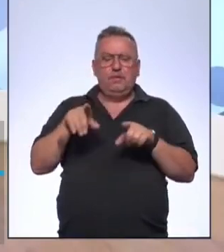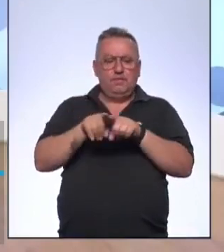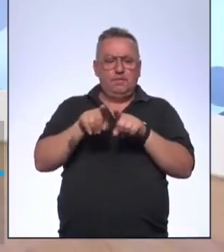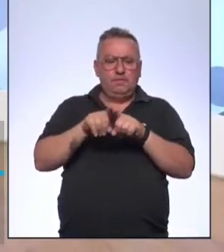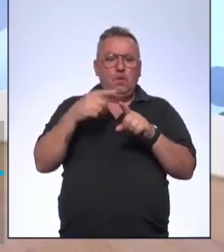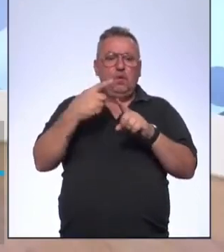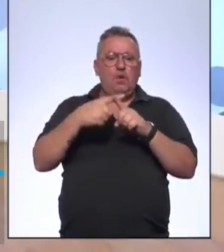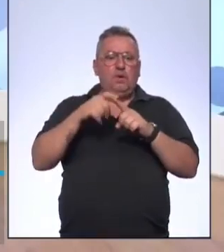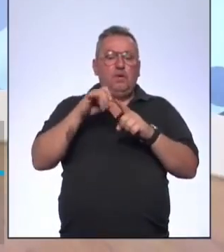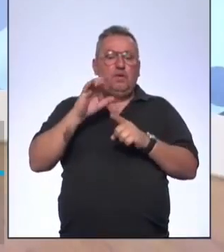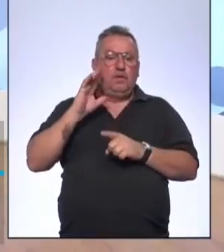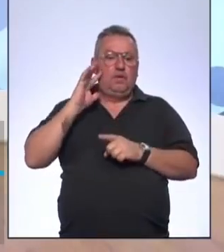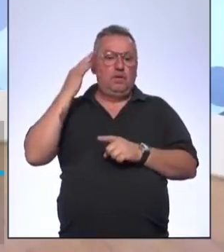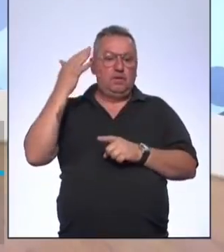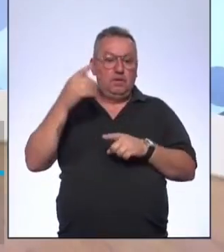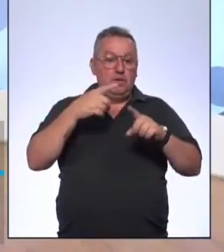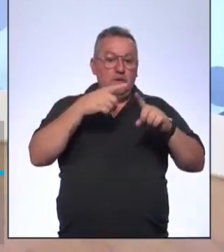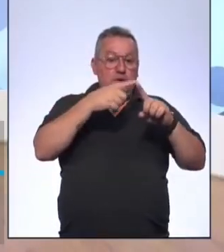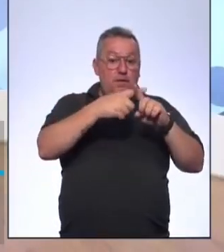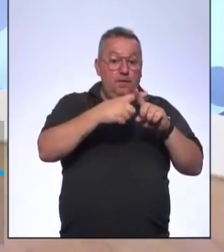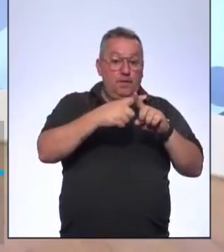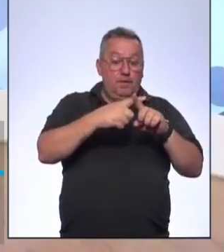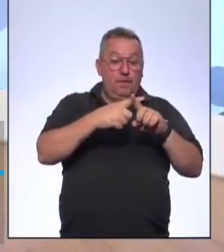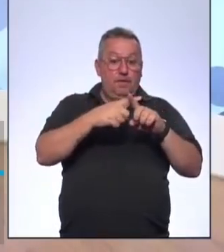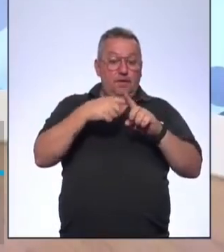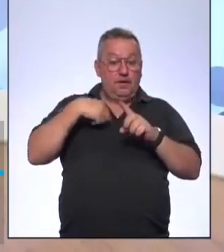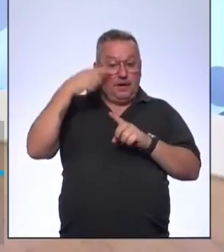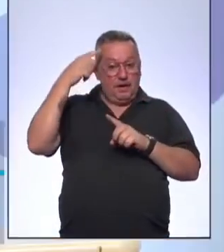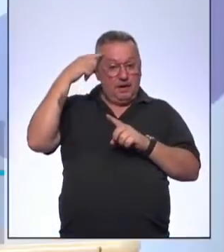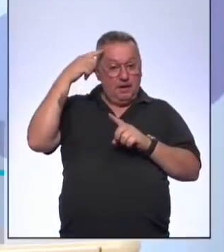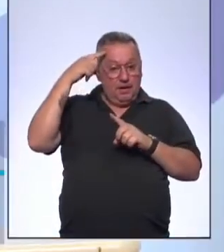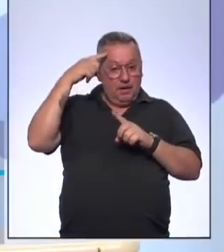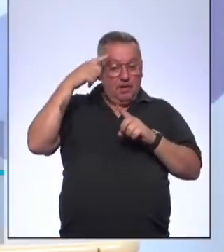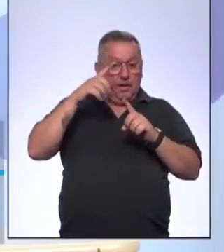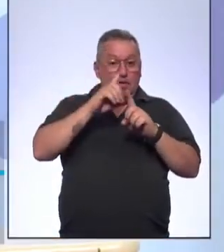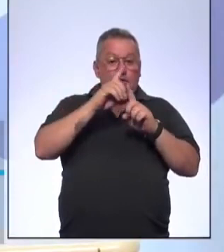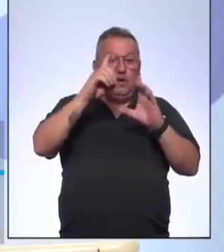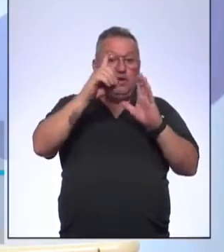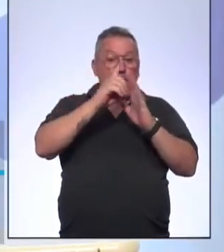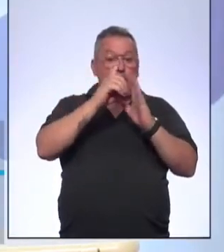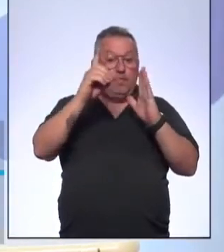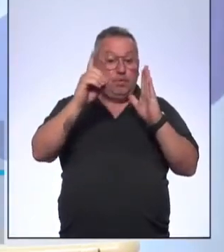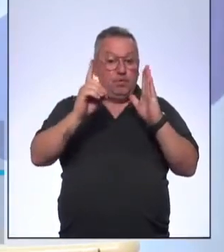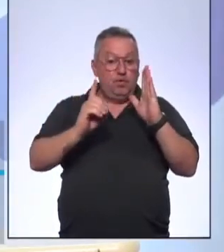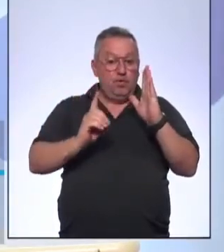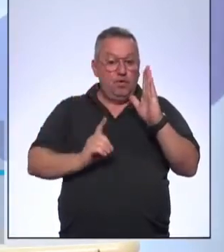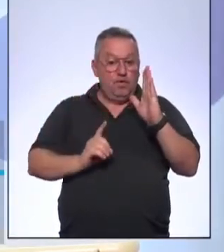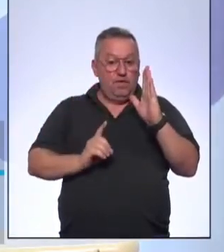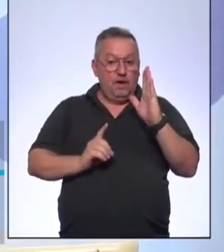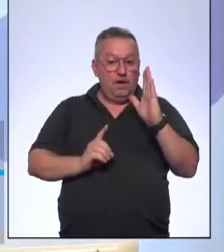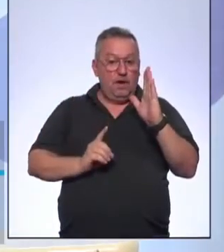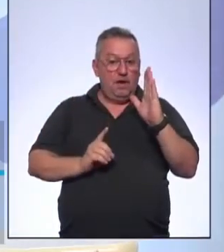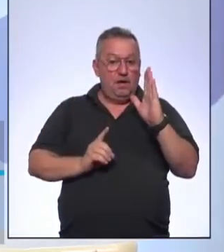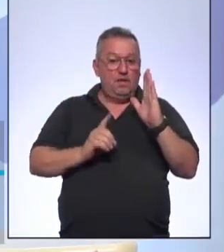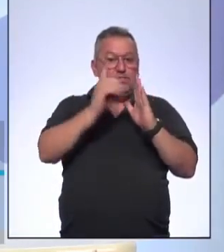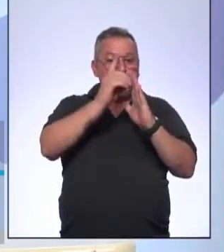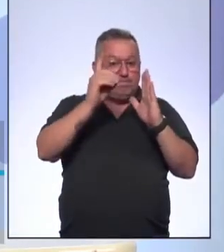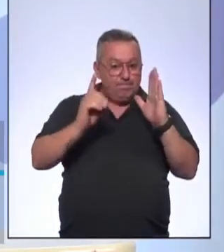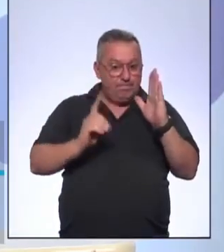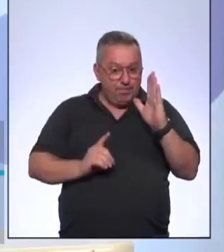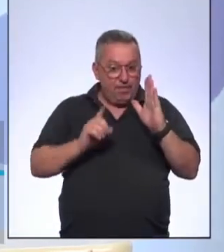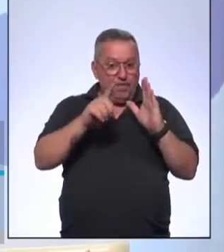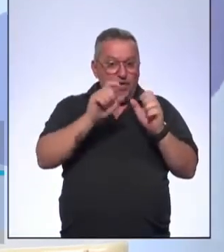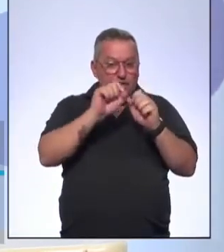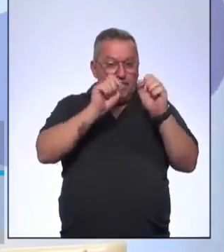se a gente for resolver essa multiplicação, que é a ideia da distributiva, você vai cair novamente no